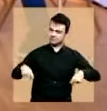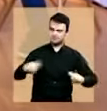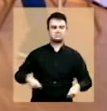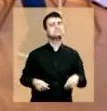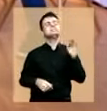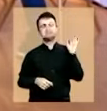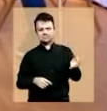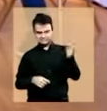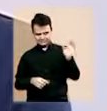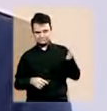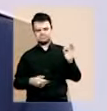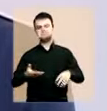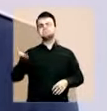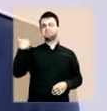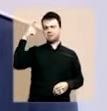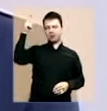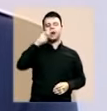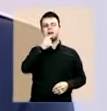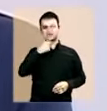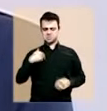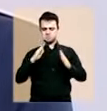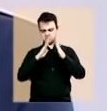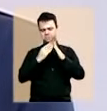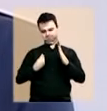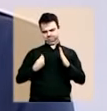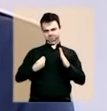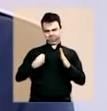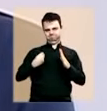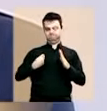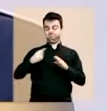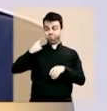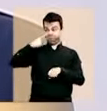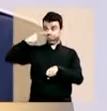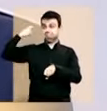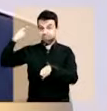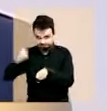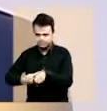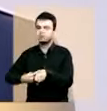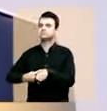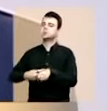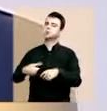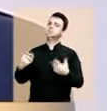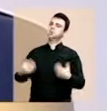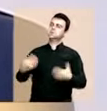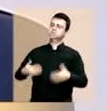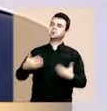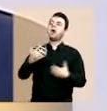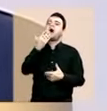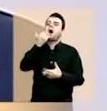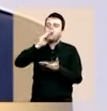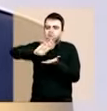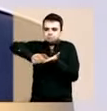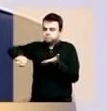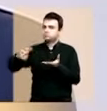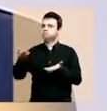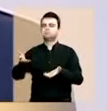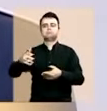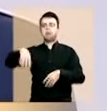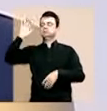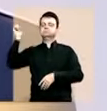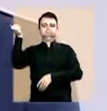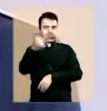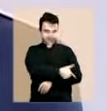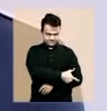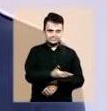certeza. Você pega o desperdício, eu morei na Inglaterra, eu posso falar de carteirinha. Eu morei lá e o desperdício é muito maior do que a gente tem aqui, né?